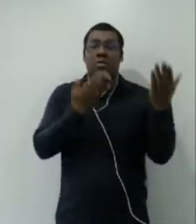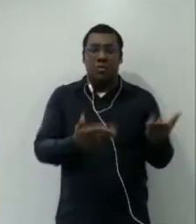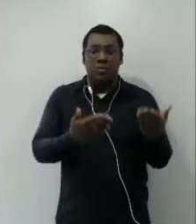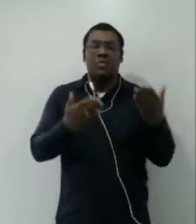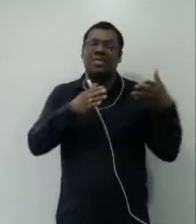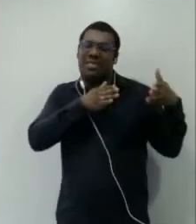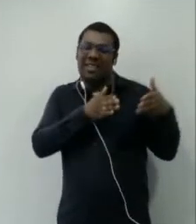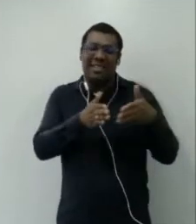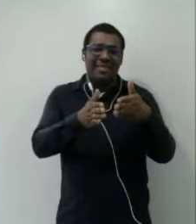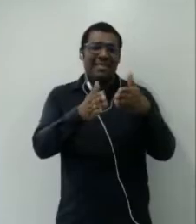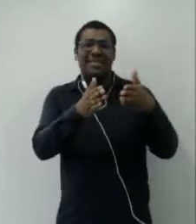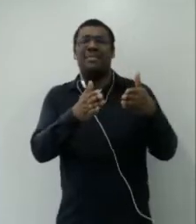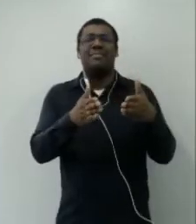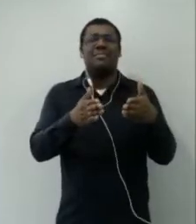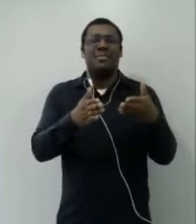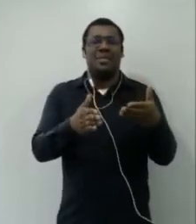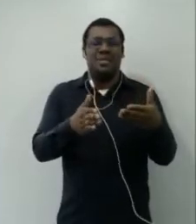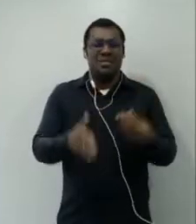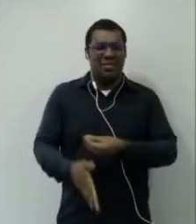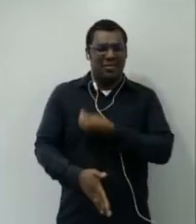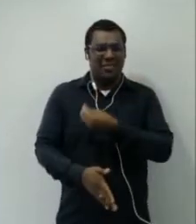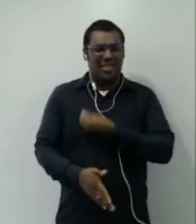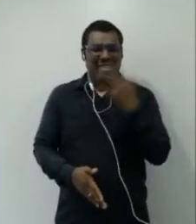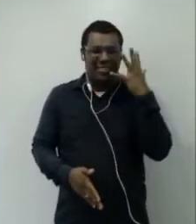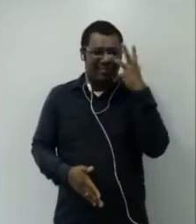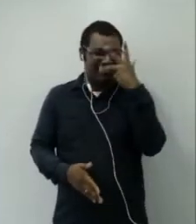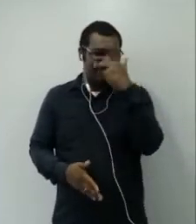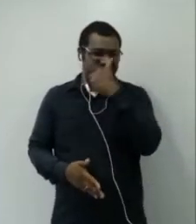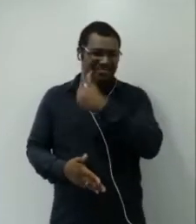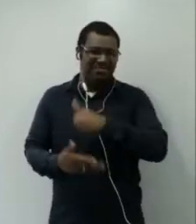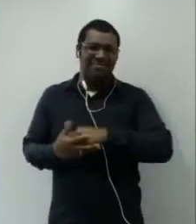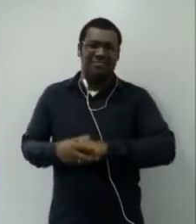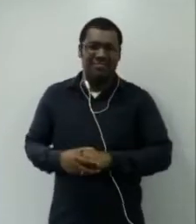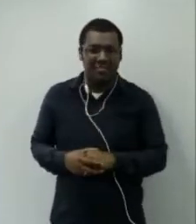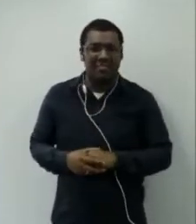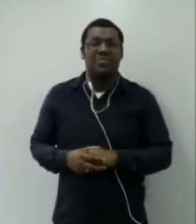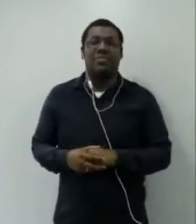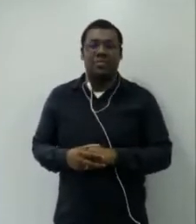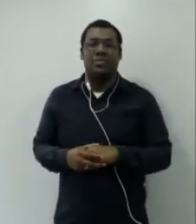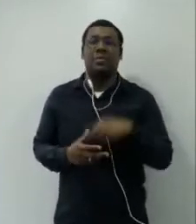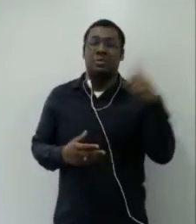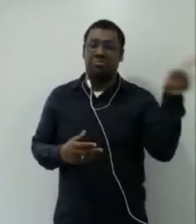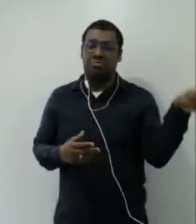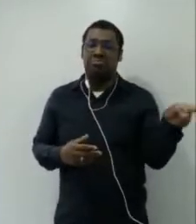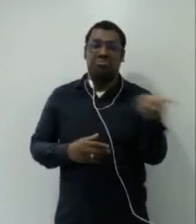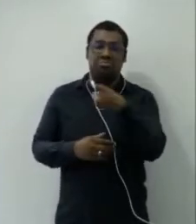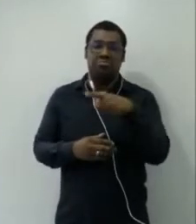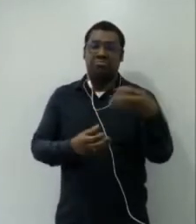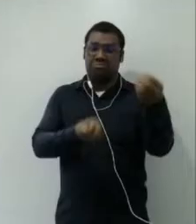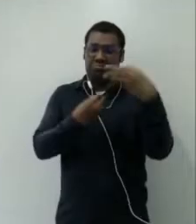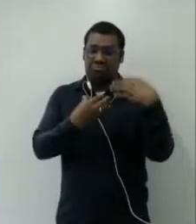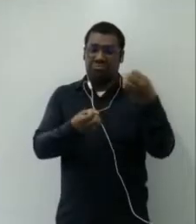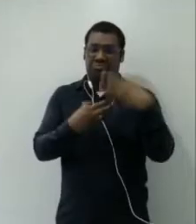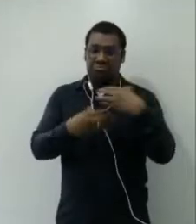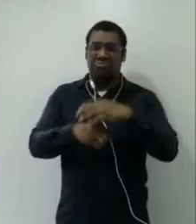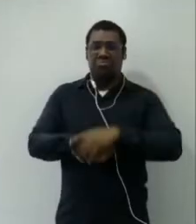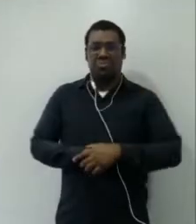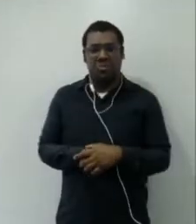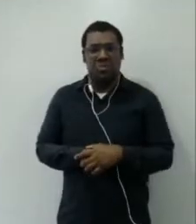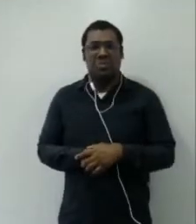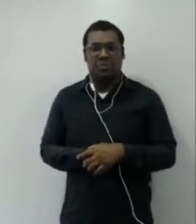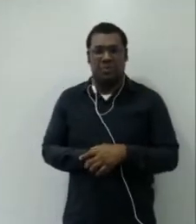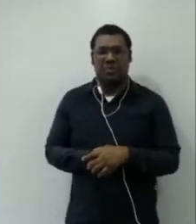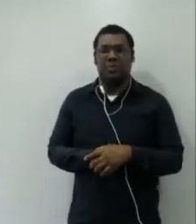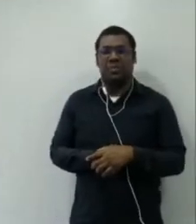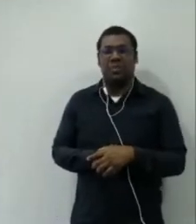linda como a sua vida e nos exemplos que nos deixou. Tão exemplar que